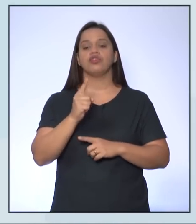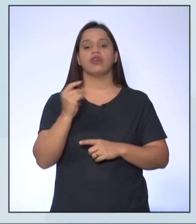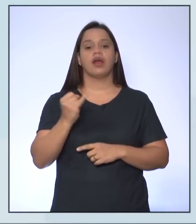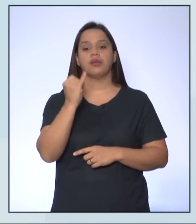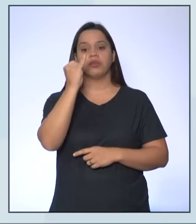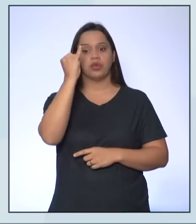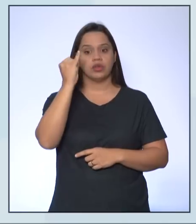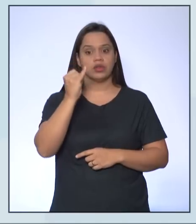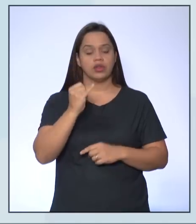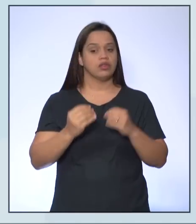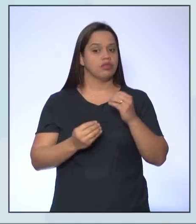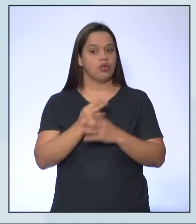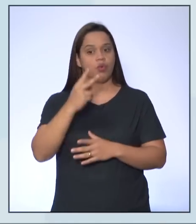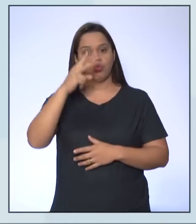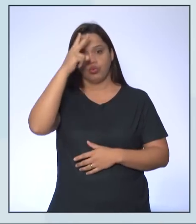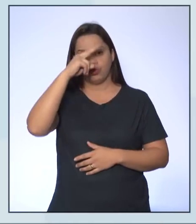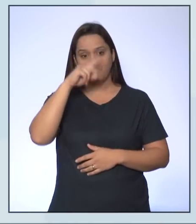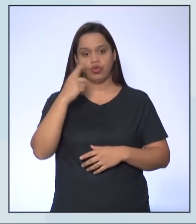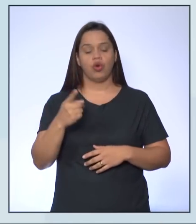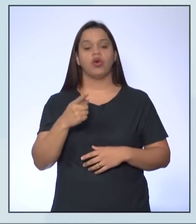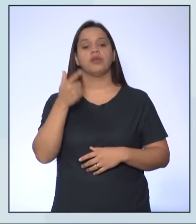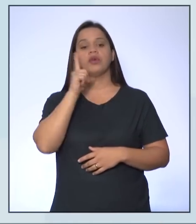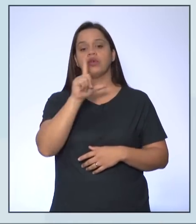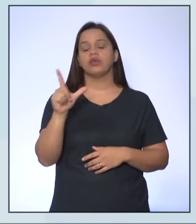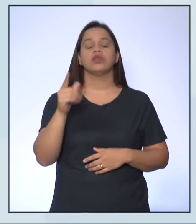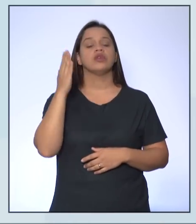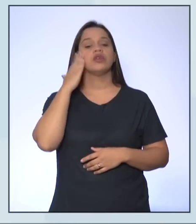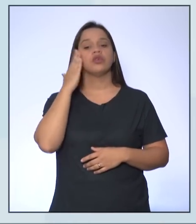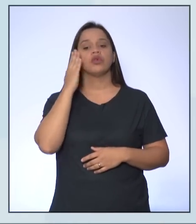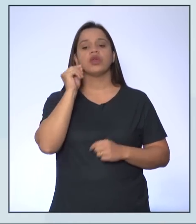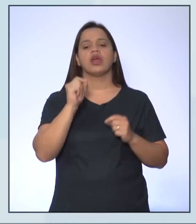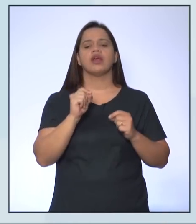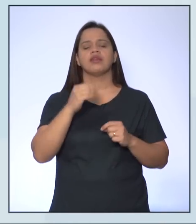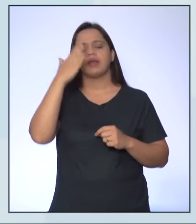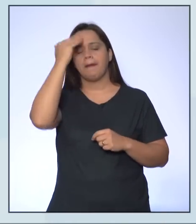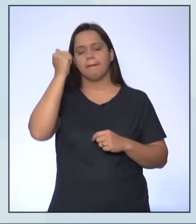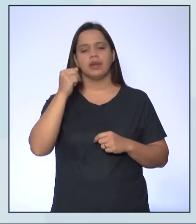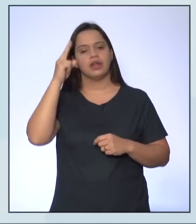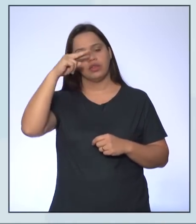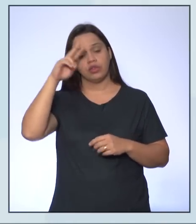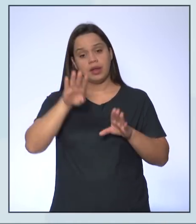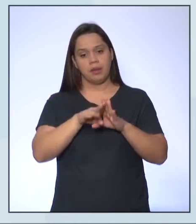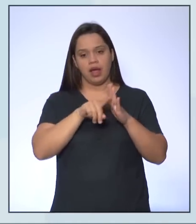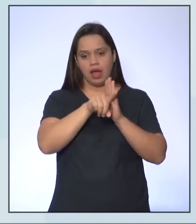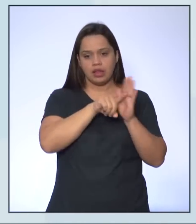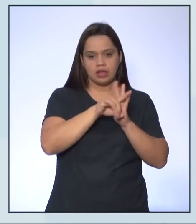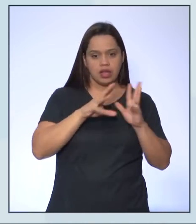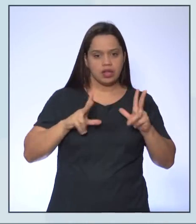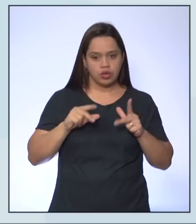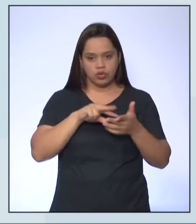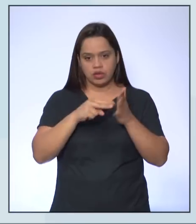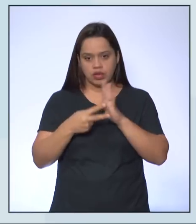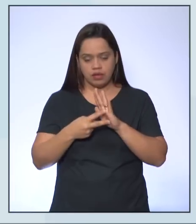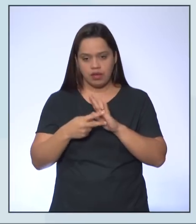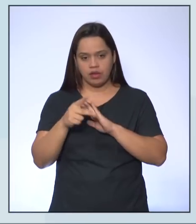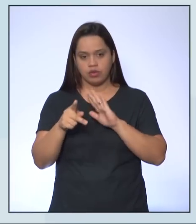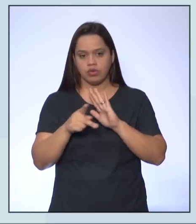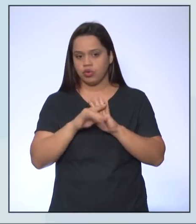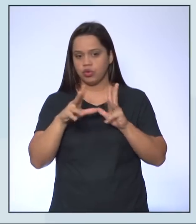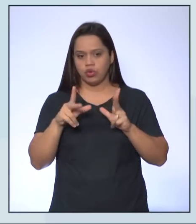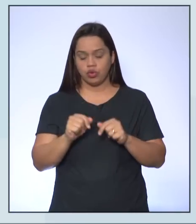fontes históricas para a produção do saber histórico e analisar o significado das fontes que